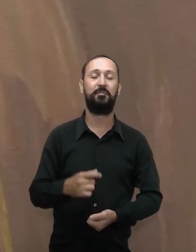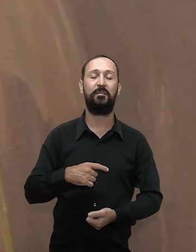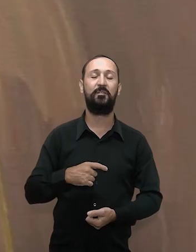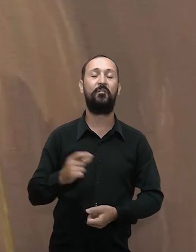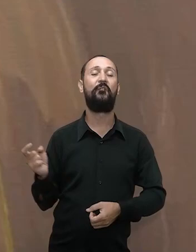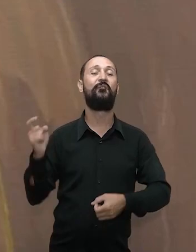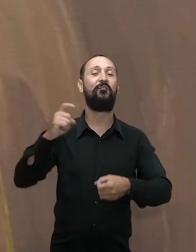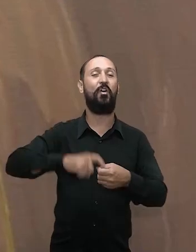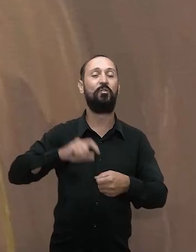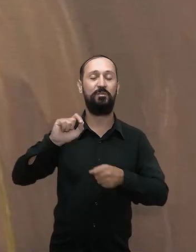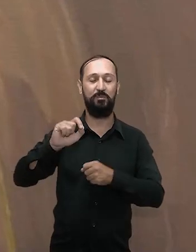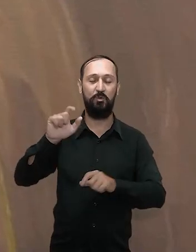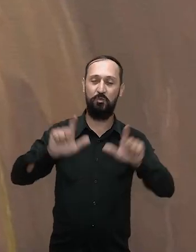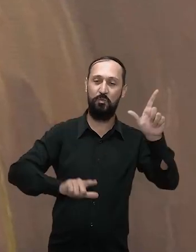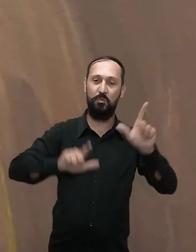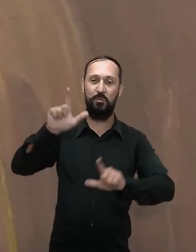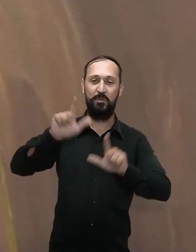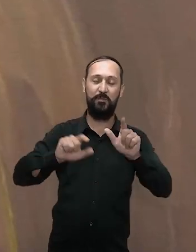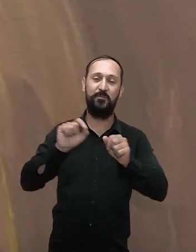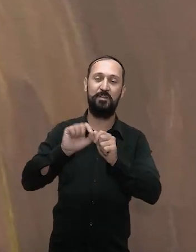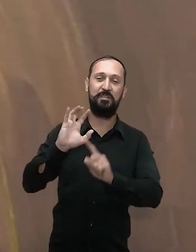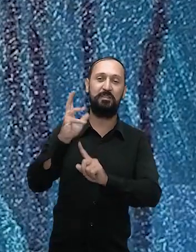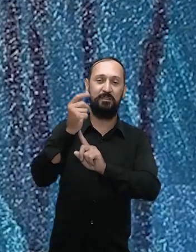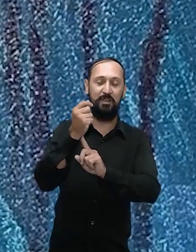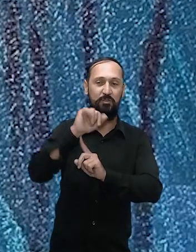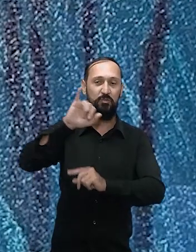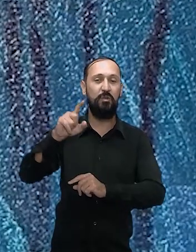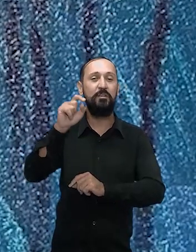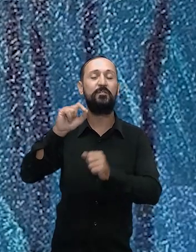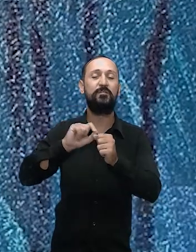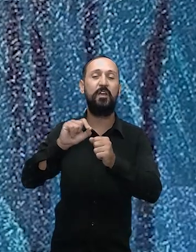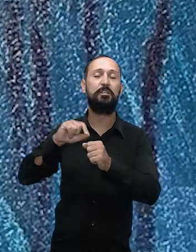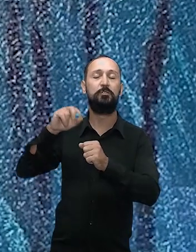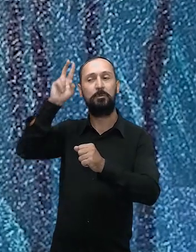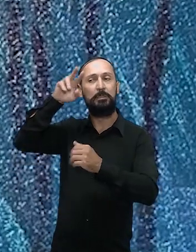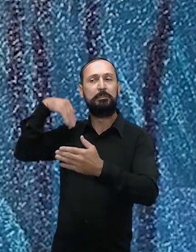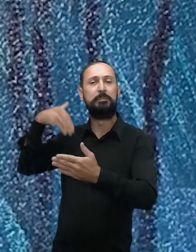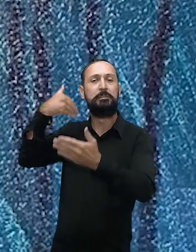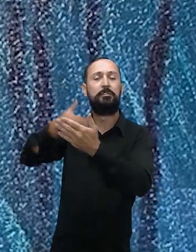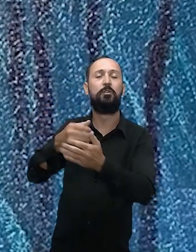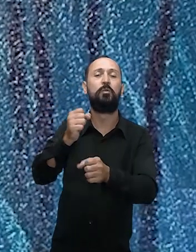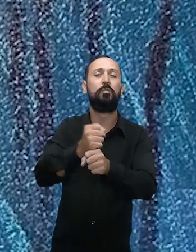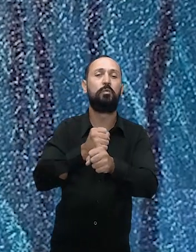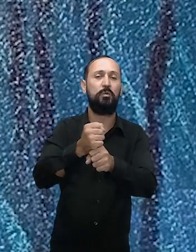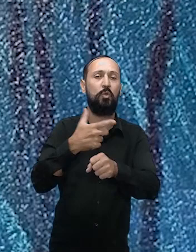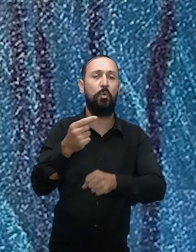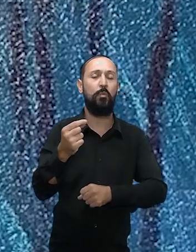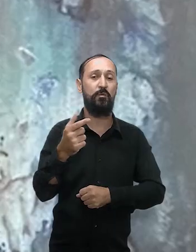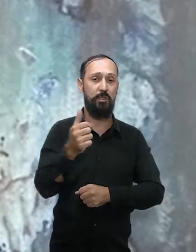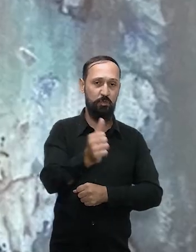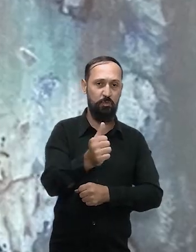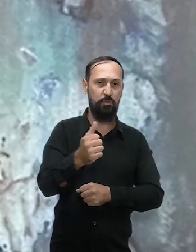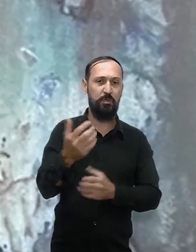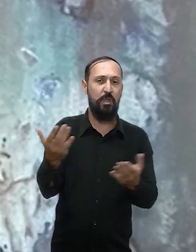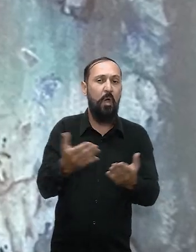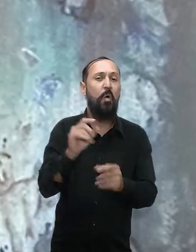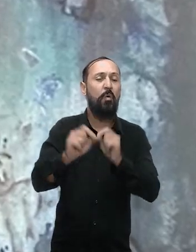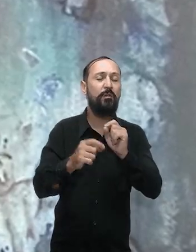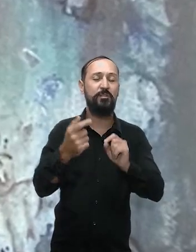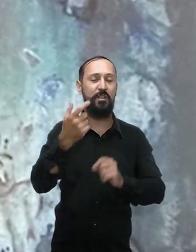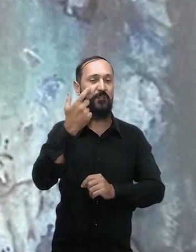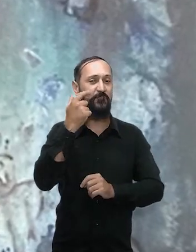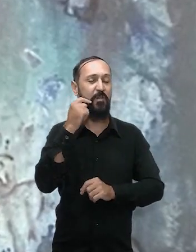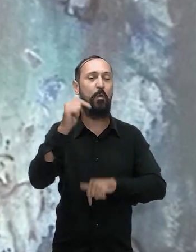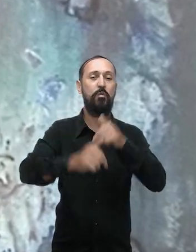De volta, o Fazendo Arte de Janeiro faz retrospectiva dos programas exibidos durante 2021. E